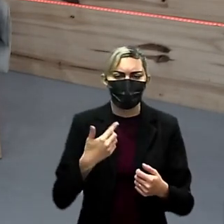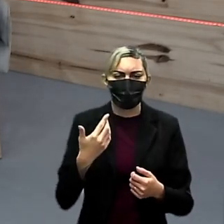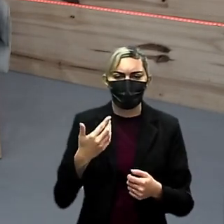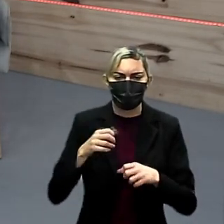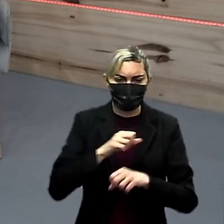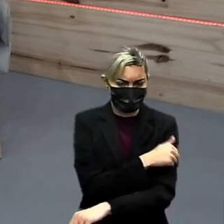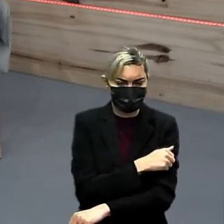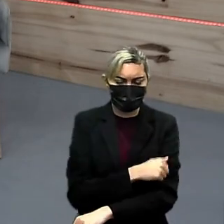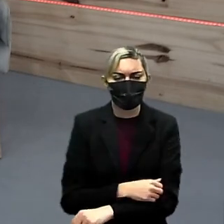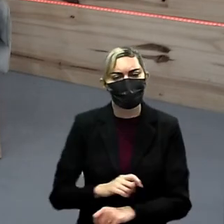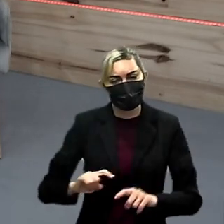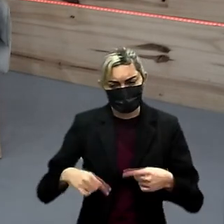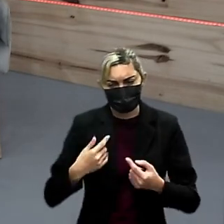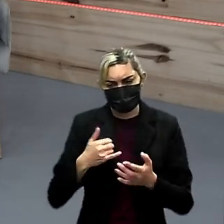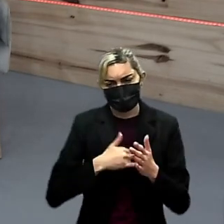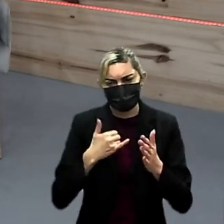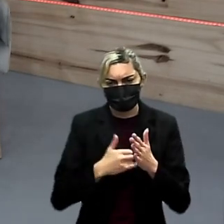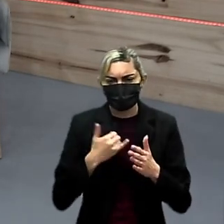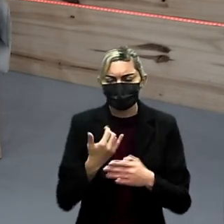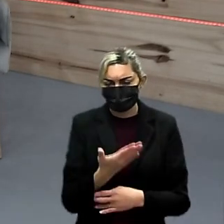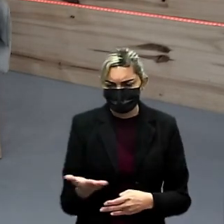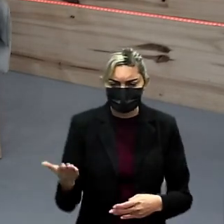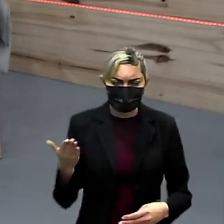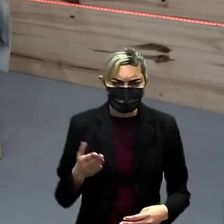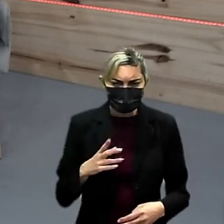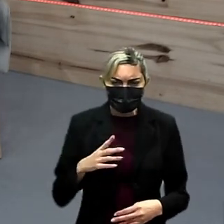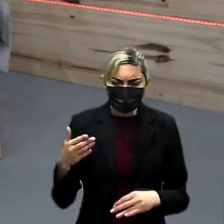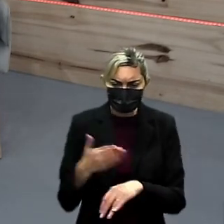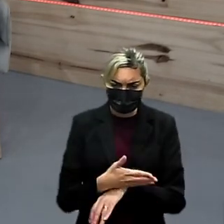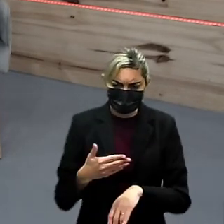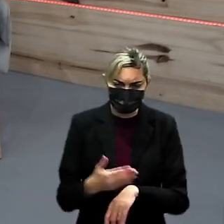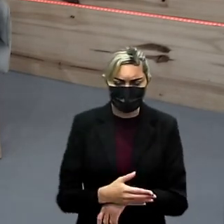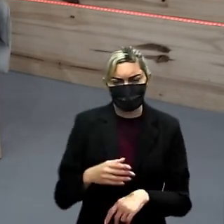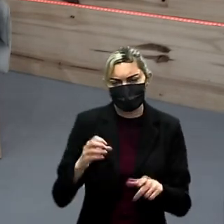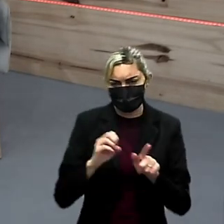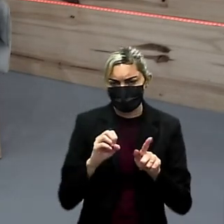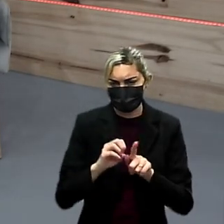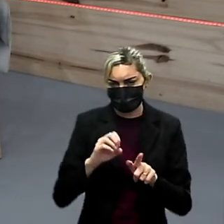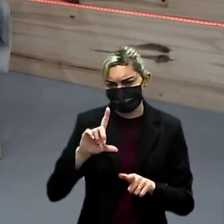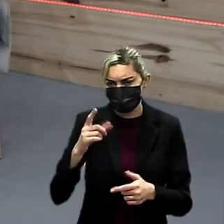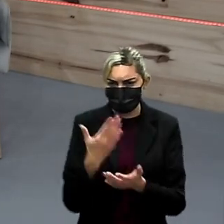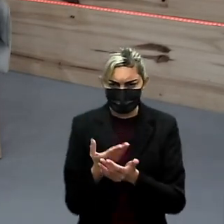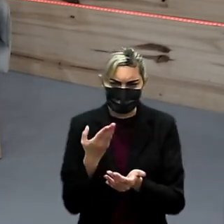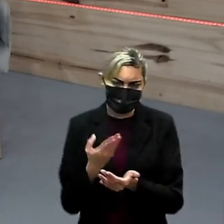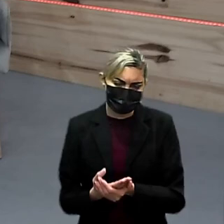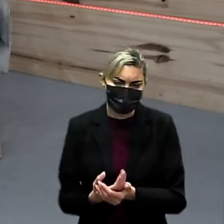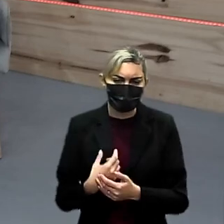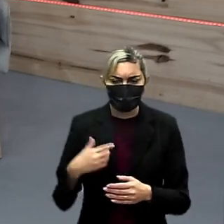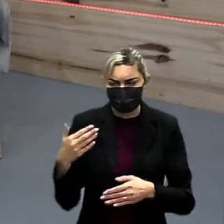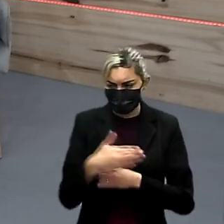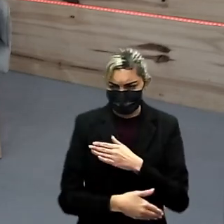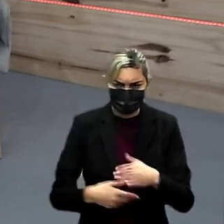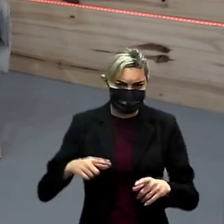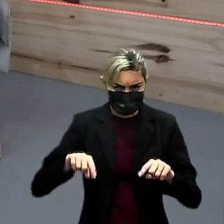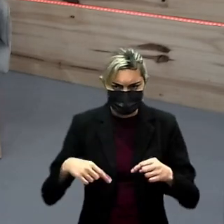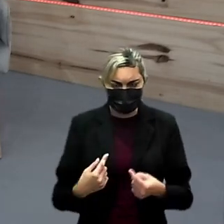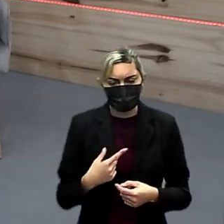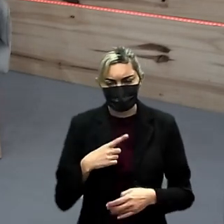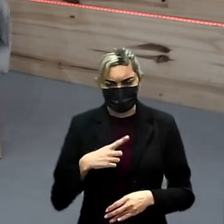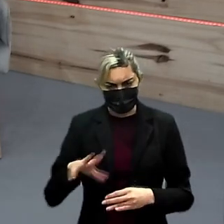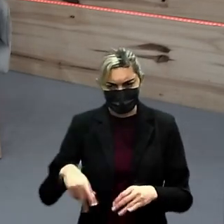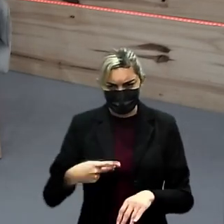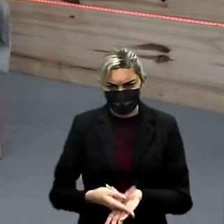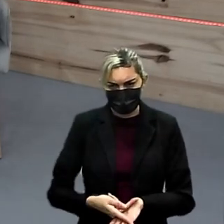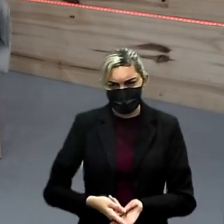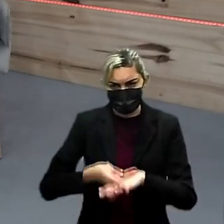viu? Se inscreve lá, acessa o Classroom lá, faz a sua inscrição, participa do desafio, porque tem premiação,